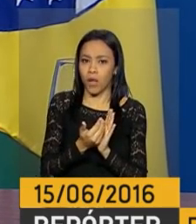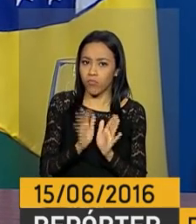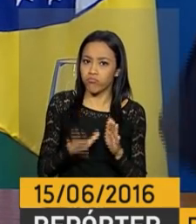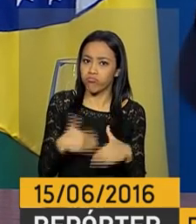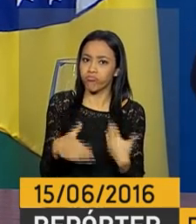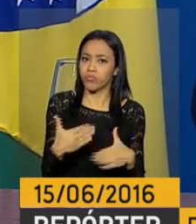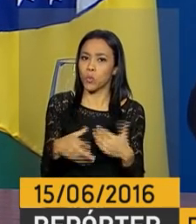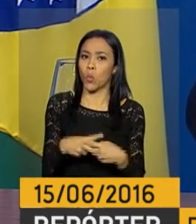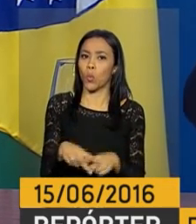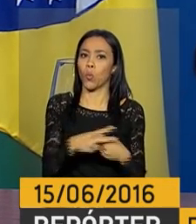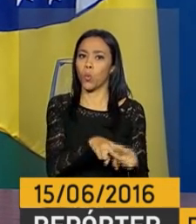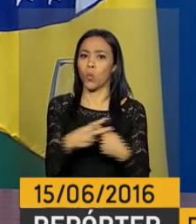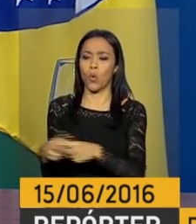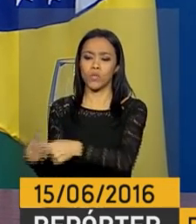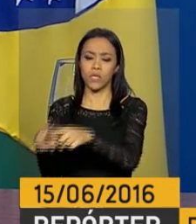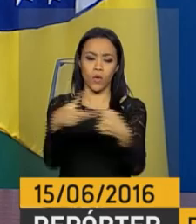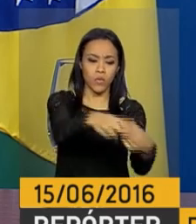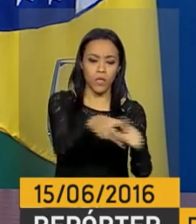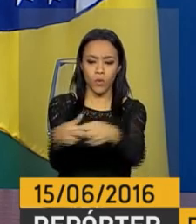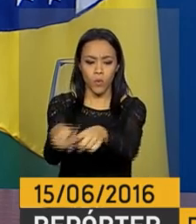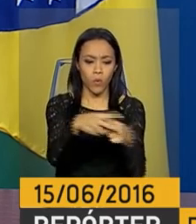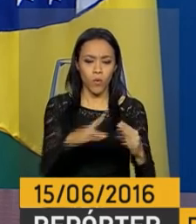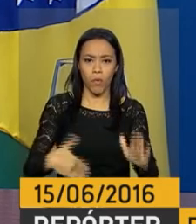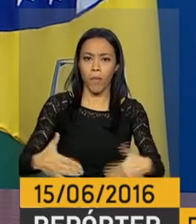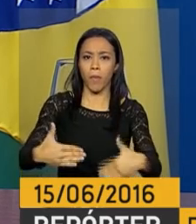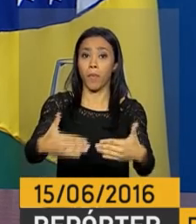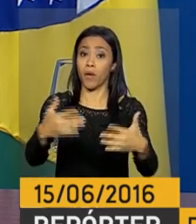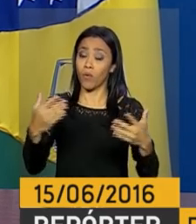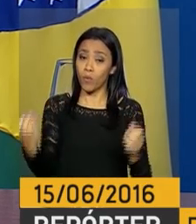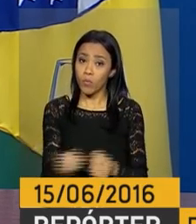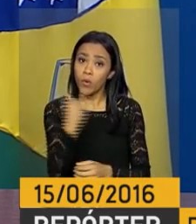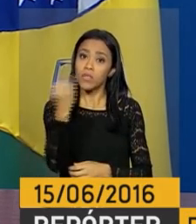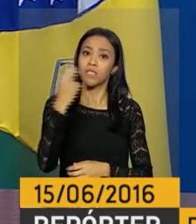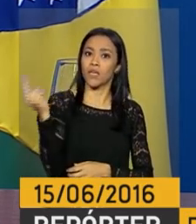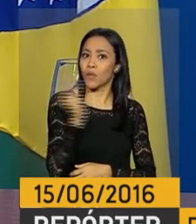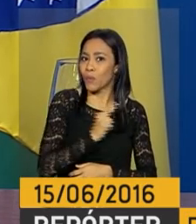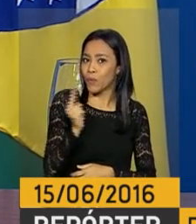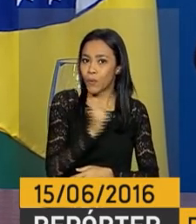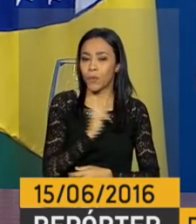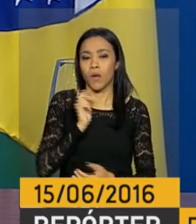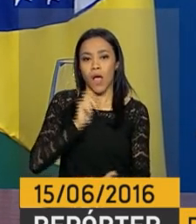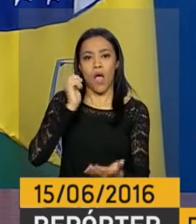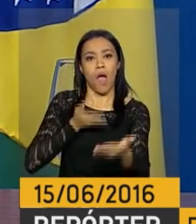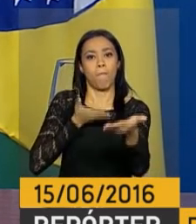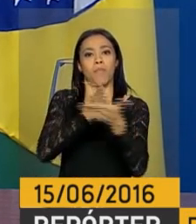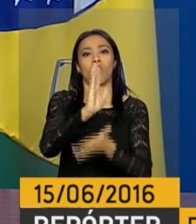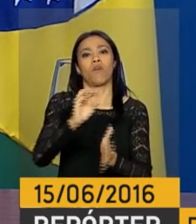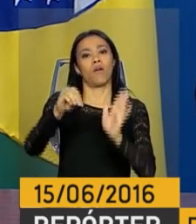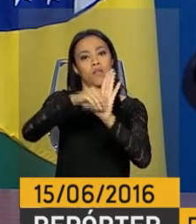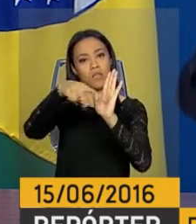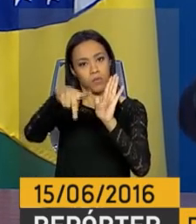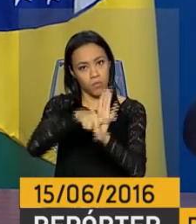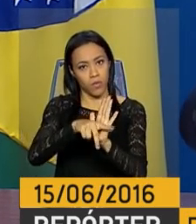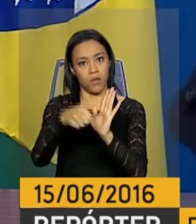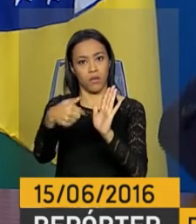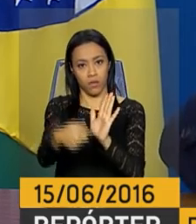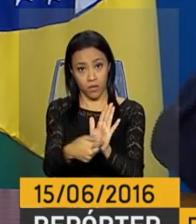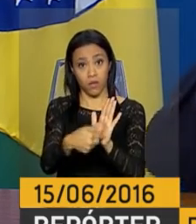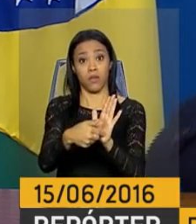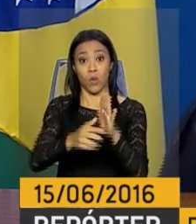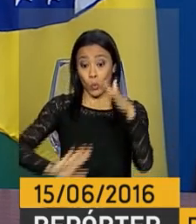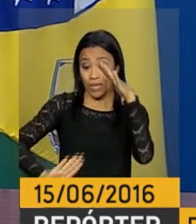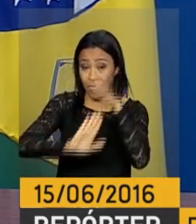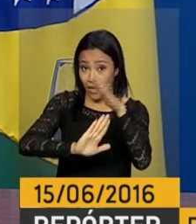importante é que se lance e que se consiga aprovar esta emenda constitucional com o teto e com o